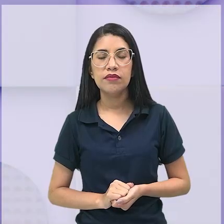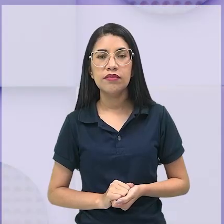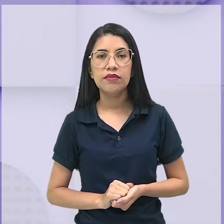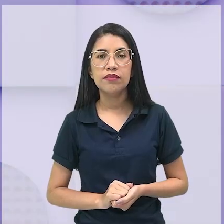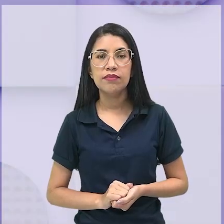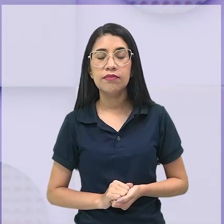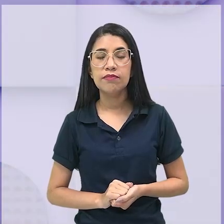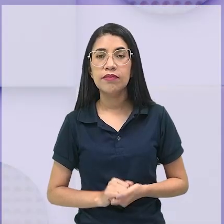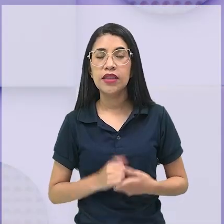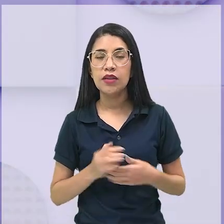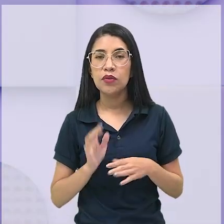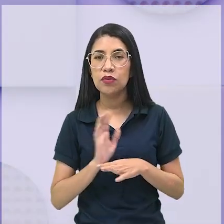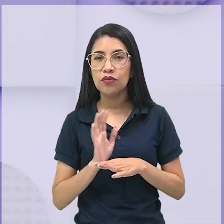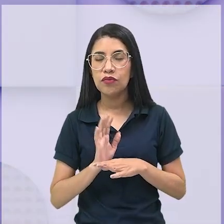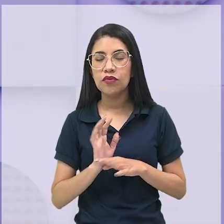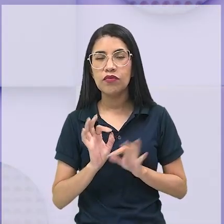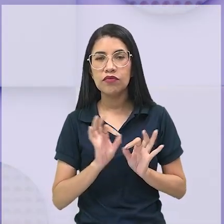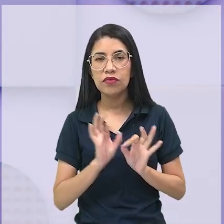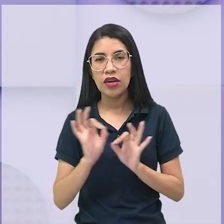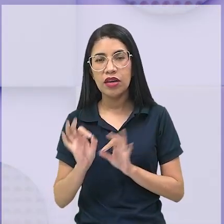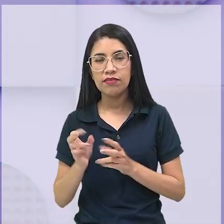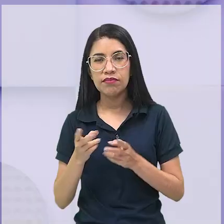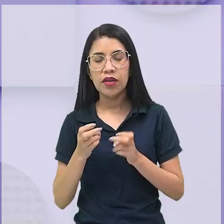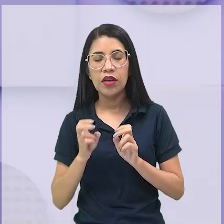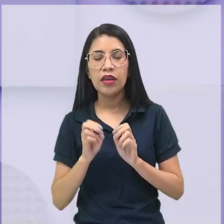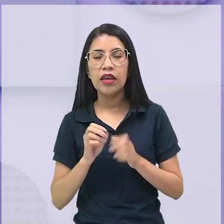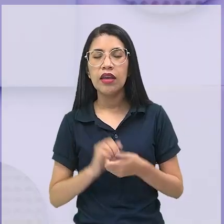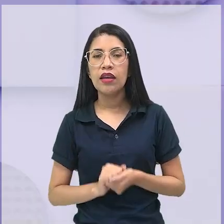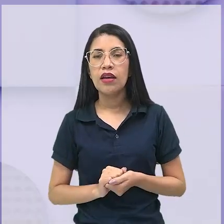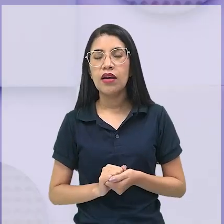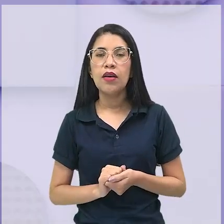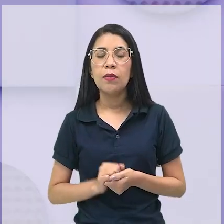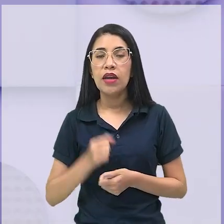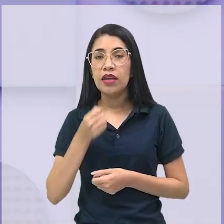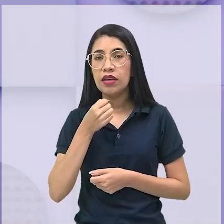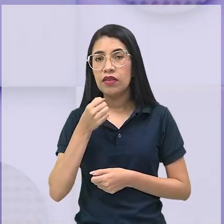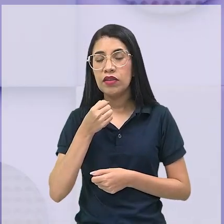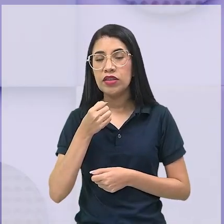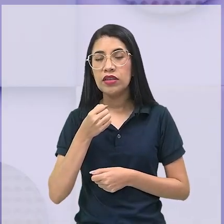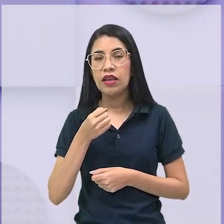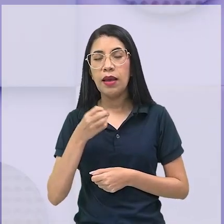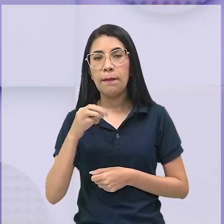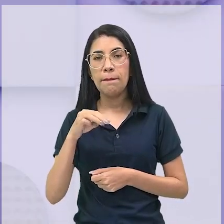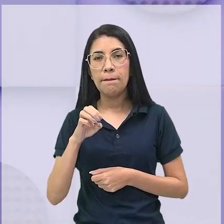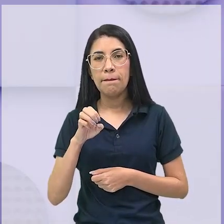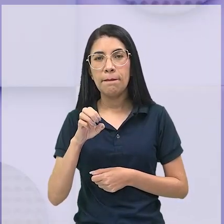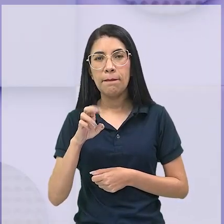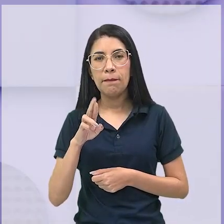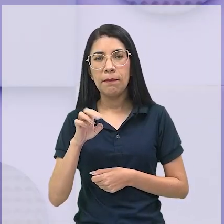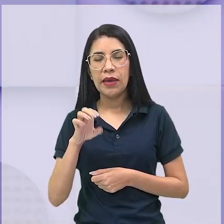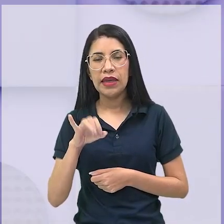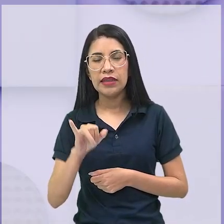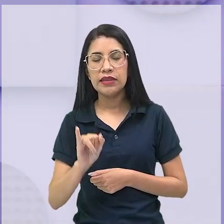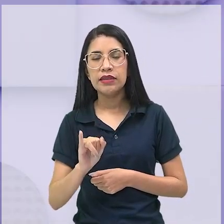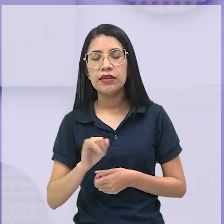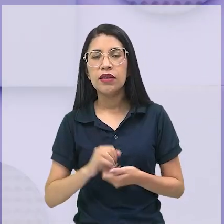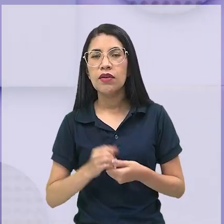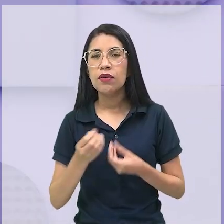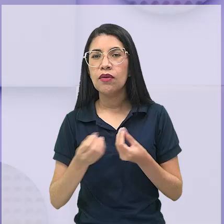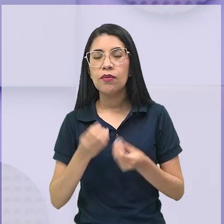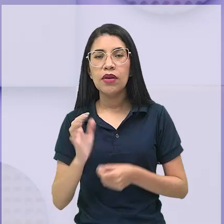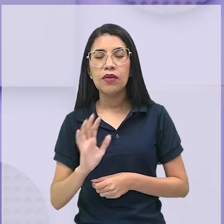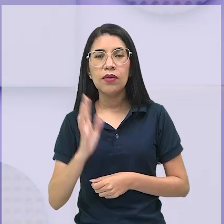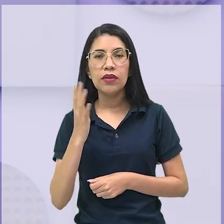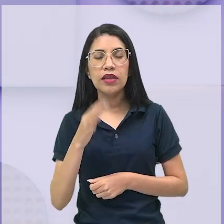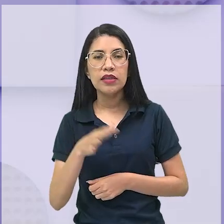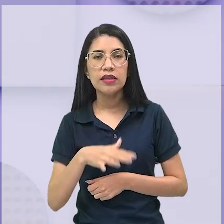Então, vimos aí um testemunho por parte de nossa querida Mercy sobre como é que isso ocorre